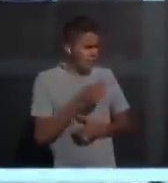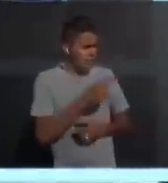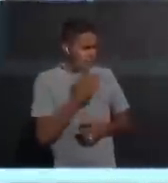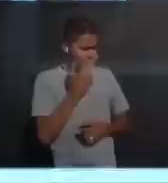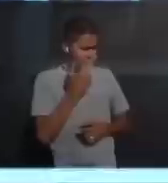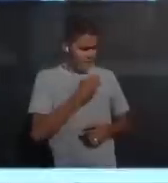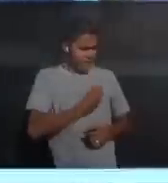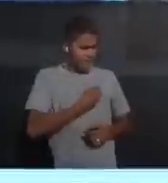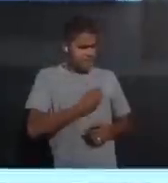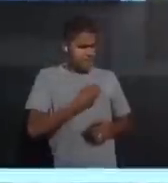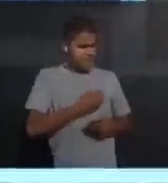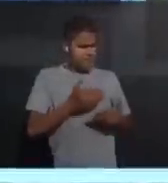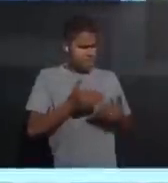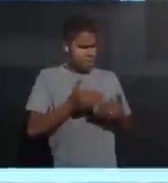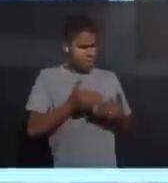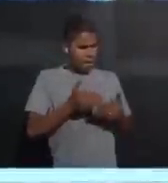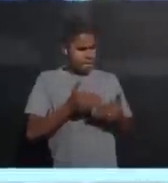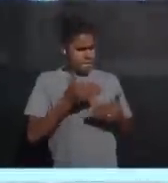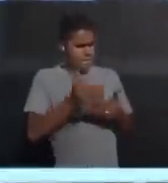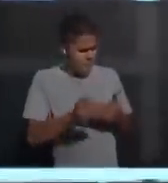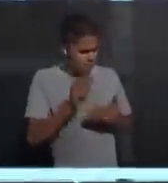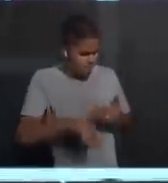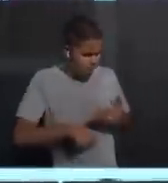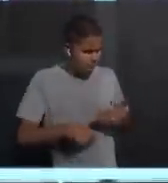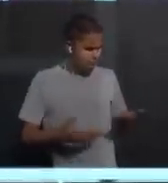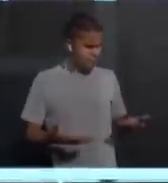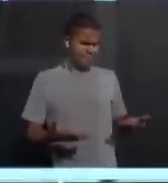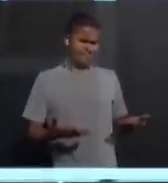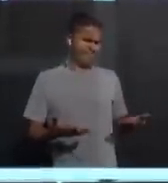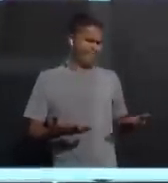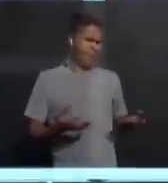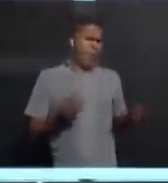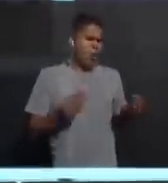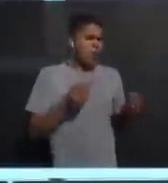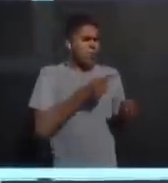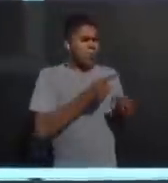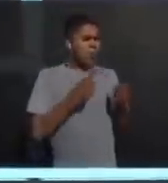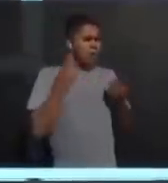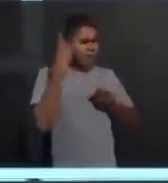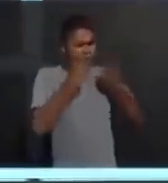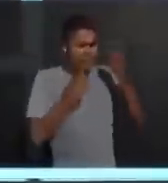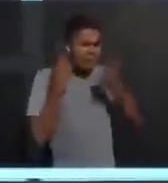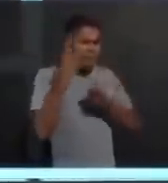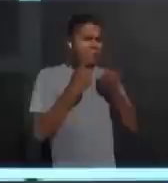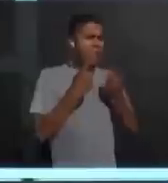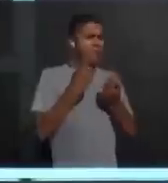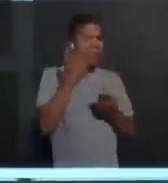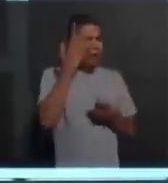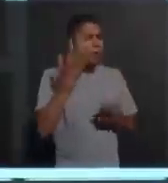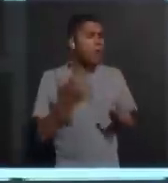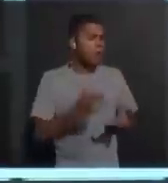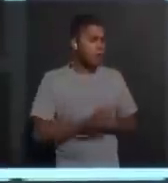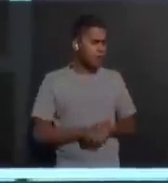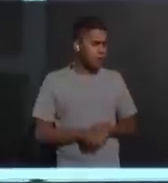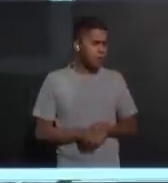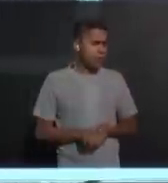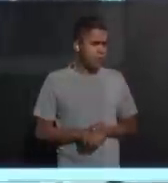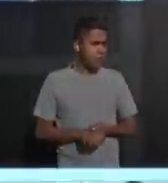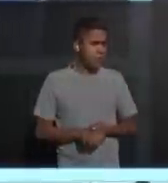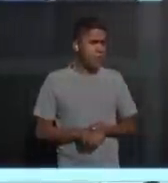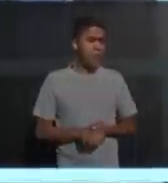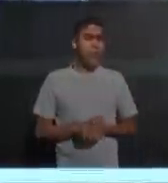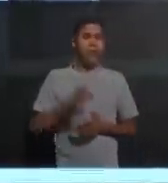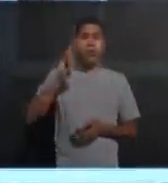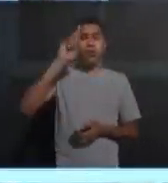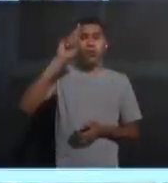acrescentar nenhuma hora de vida como que vocês estão preocupados com o dia de amanhã o que é que o